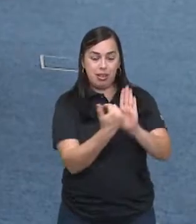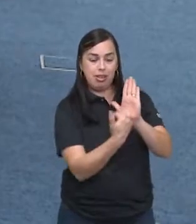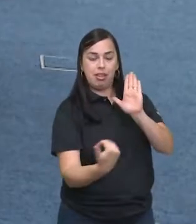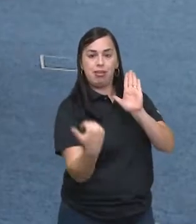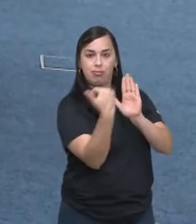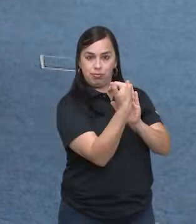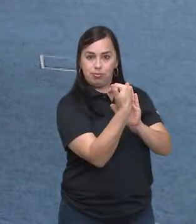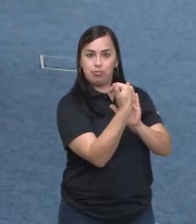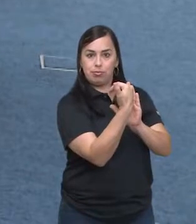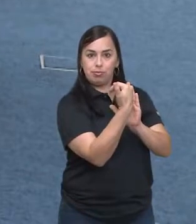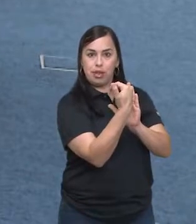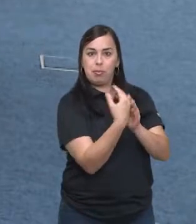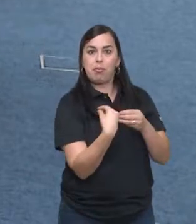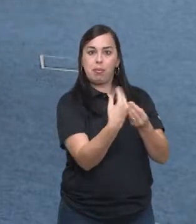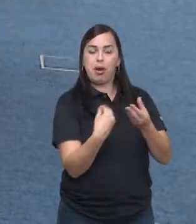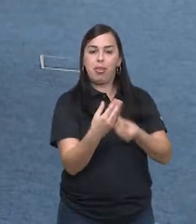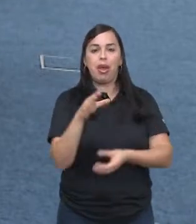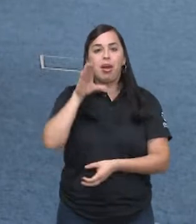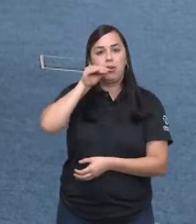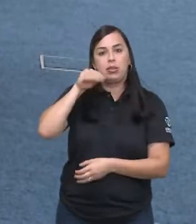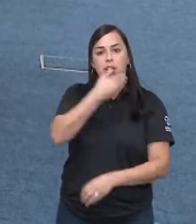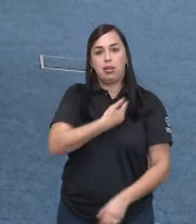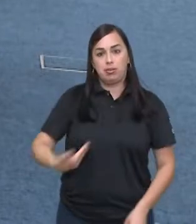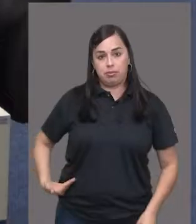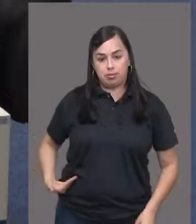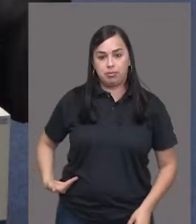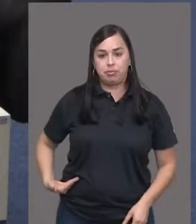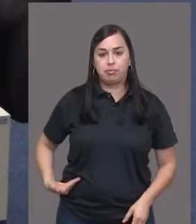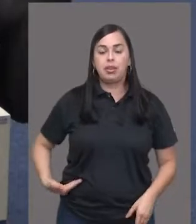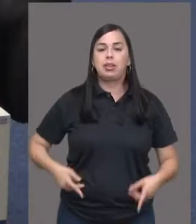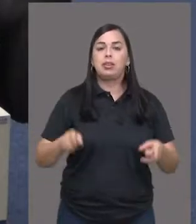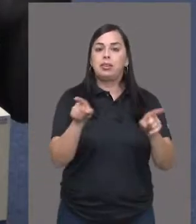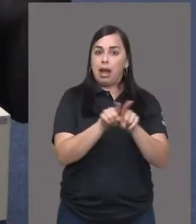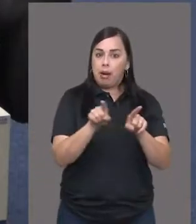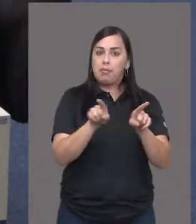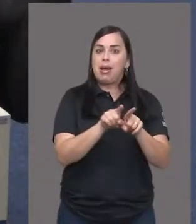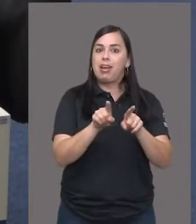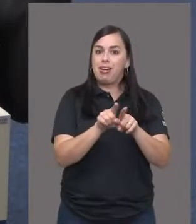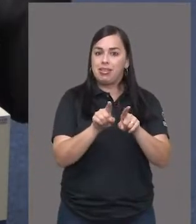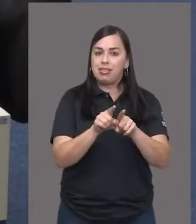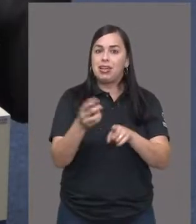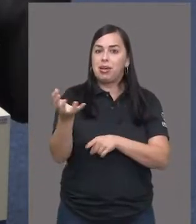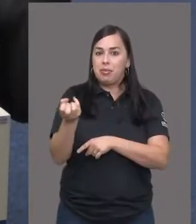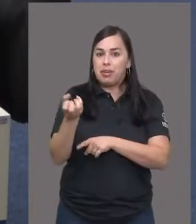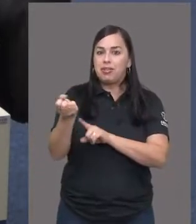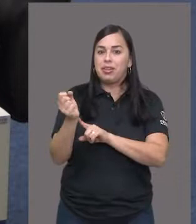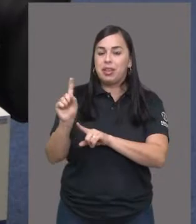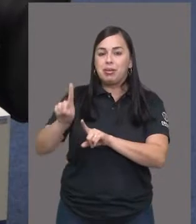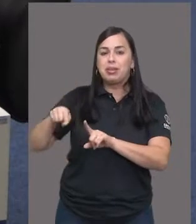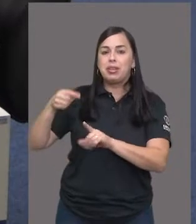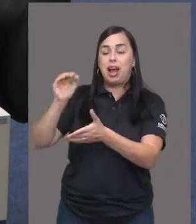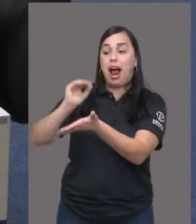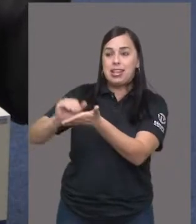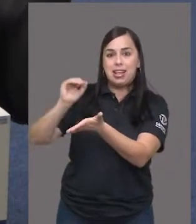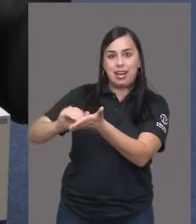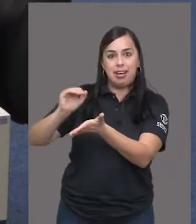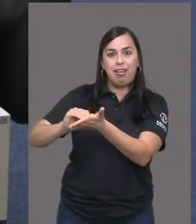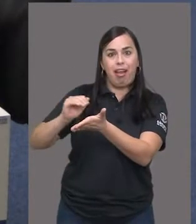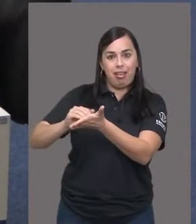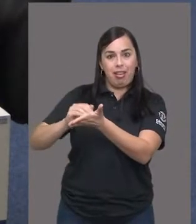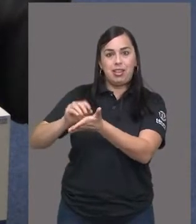da inflação aos servidores municipais ativos. A mesma reposição também será aplicada aos